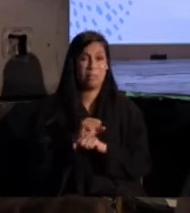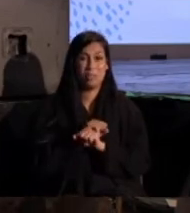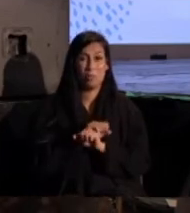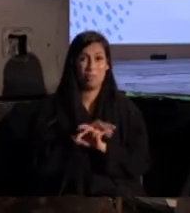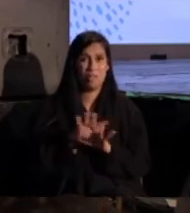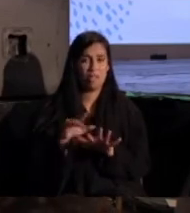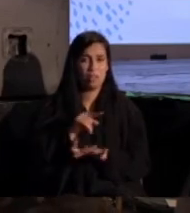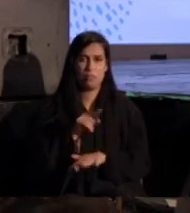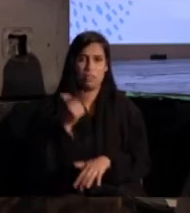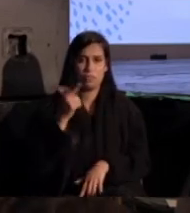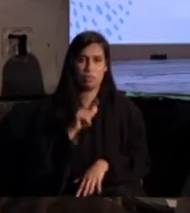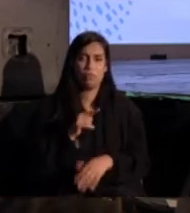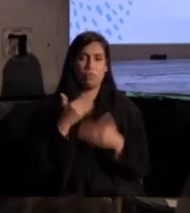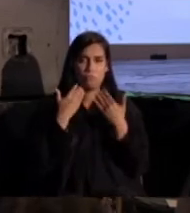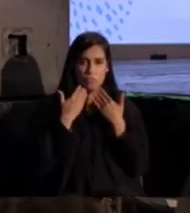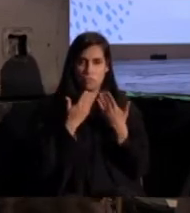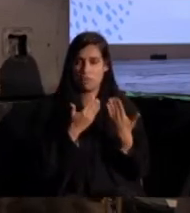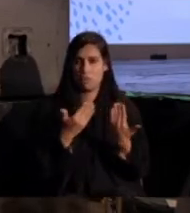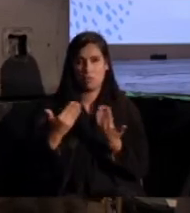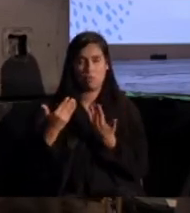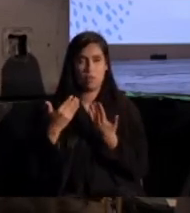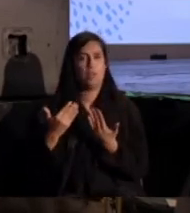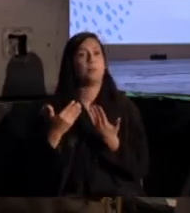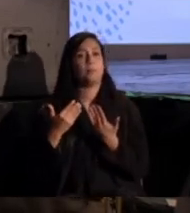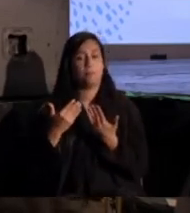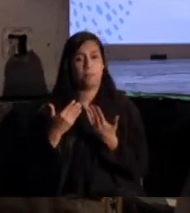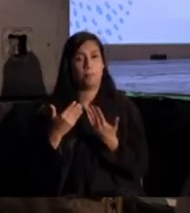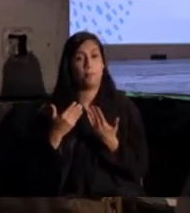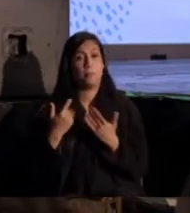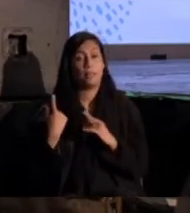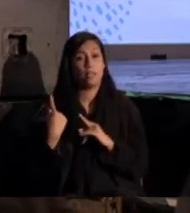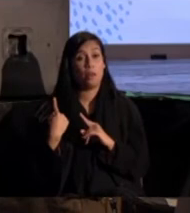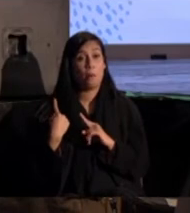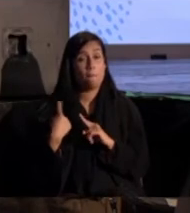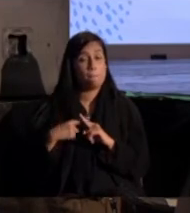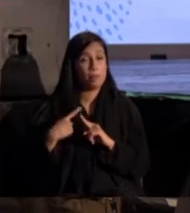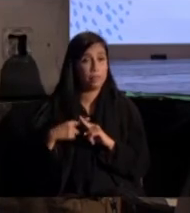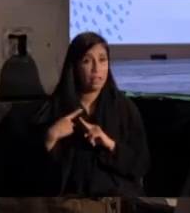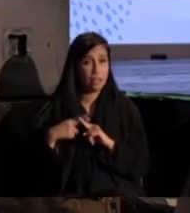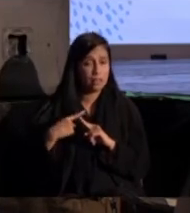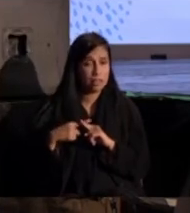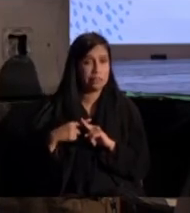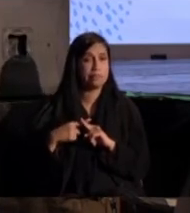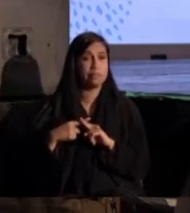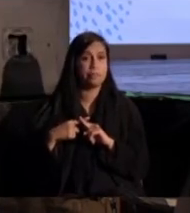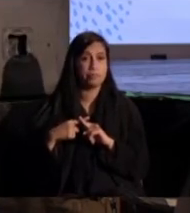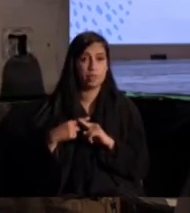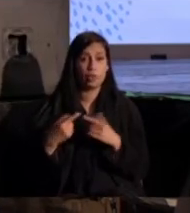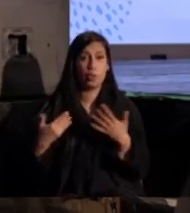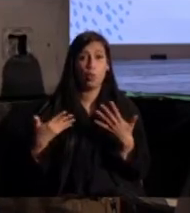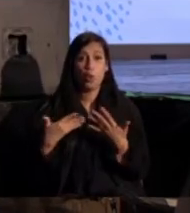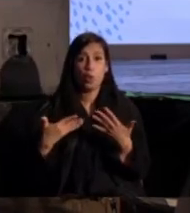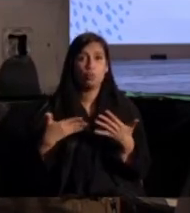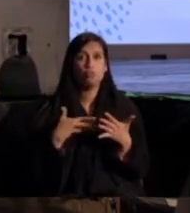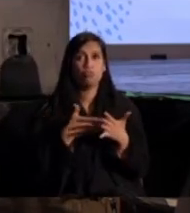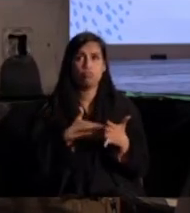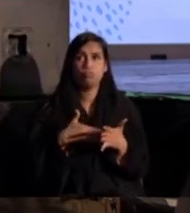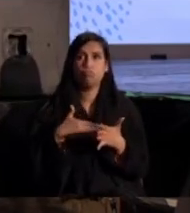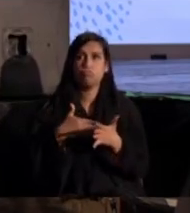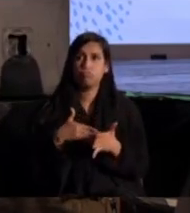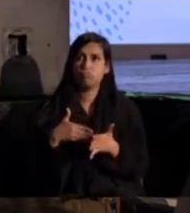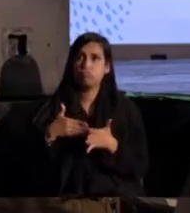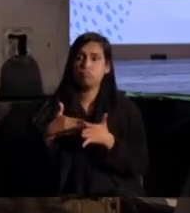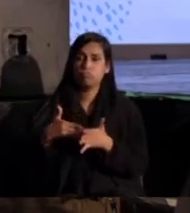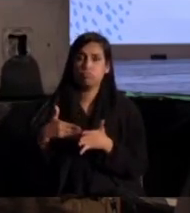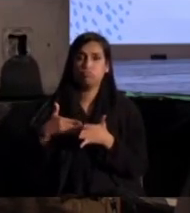né? O impacto dessa indústria alimentícia para a saúde humana, o impacto da produção de commodities, né? O